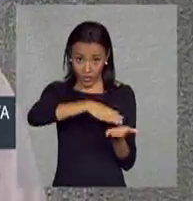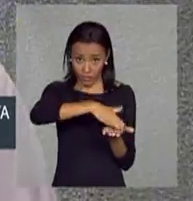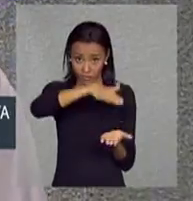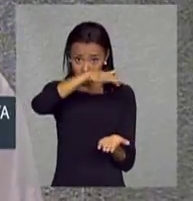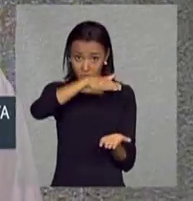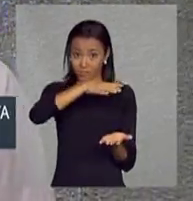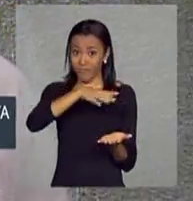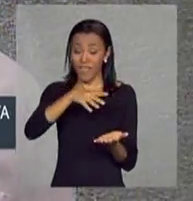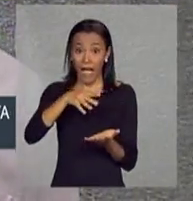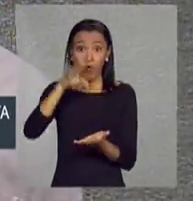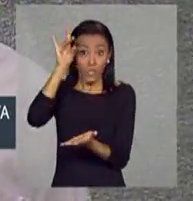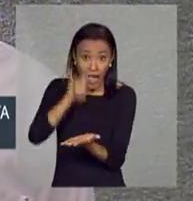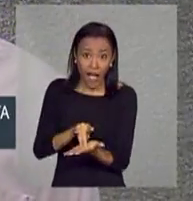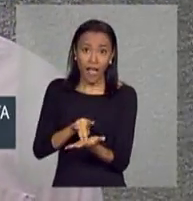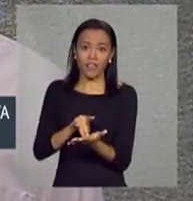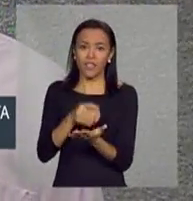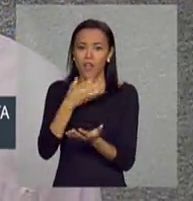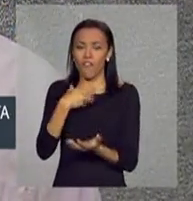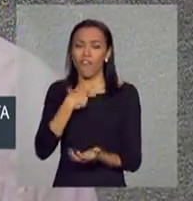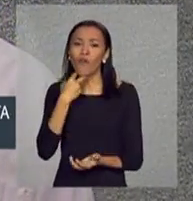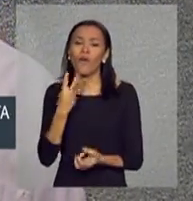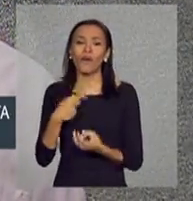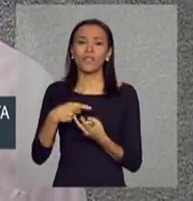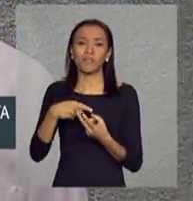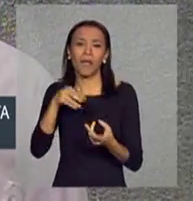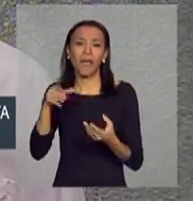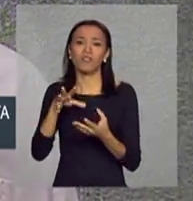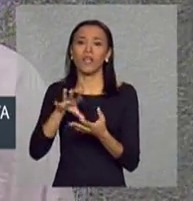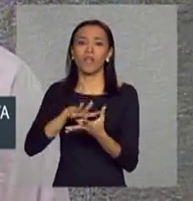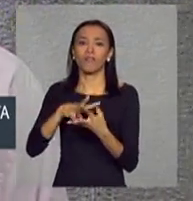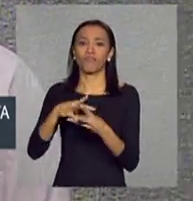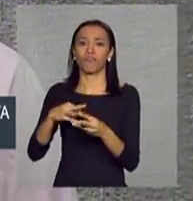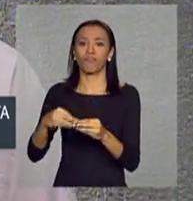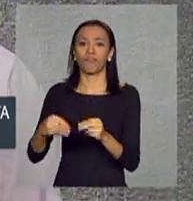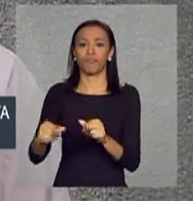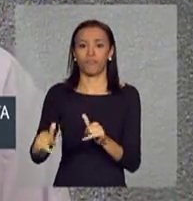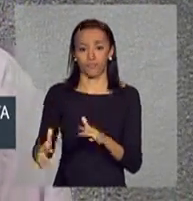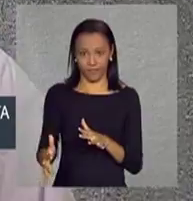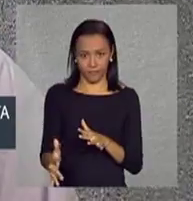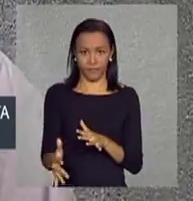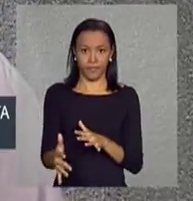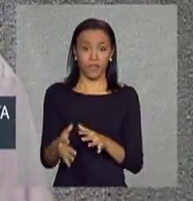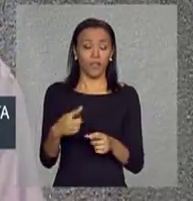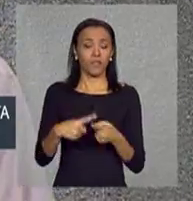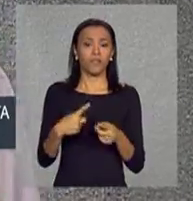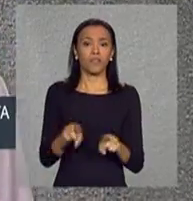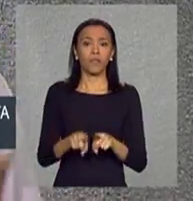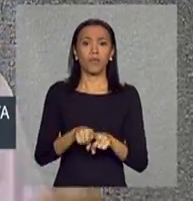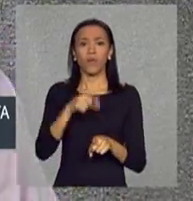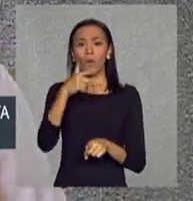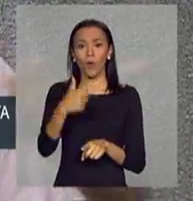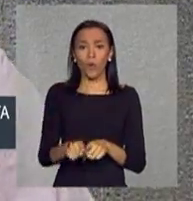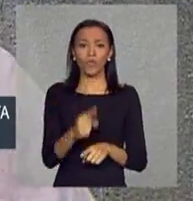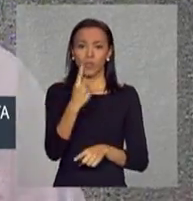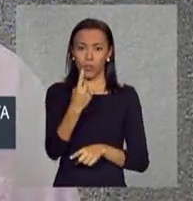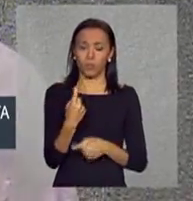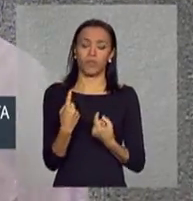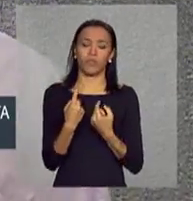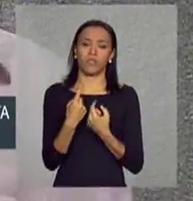mesmo já foram destruídos. E daí também para colocar duas questões, que eu não sei se elas